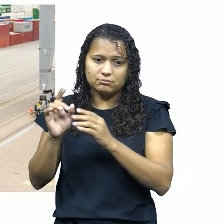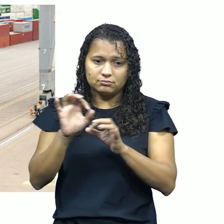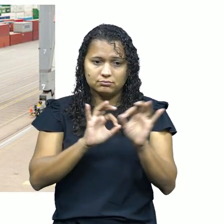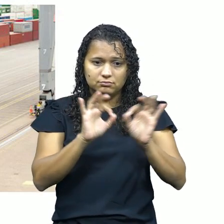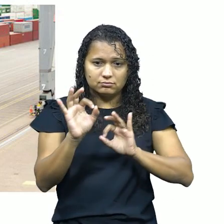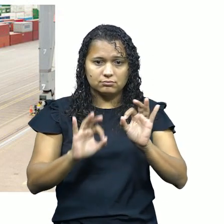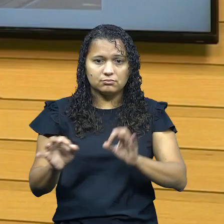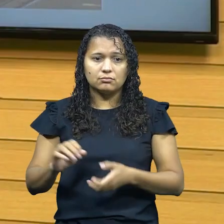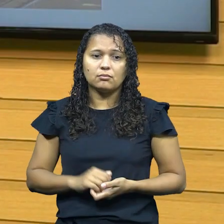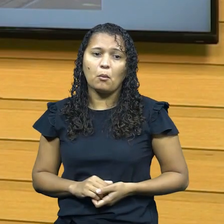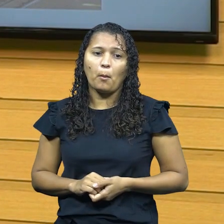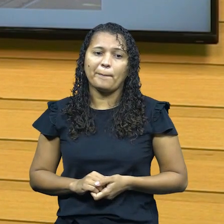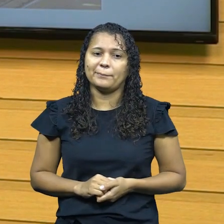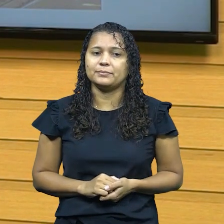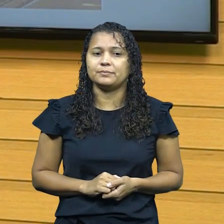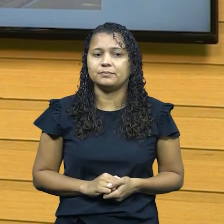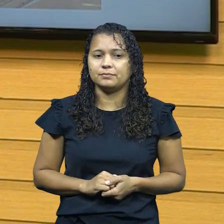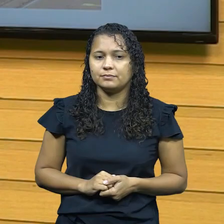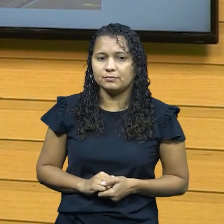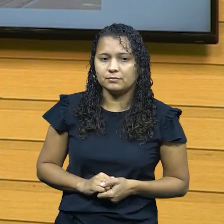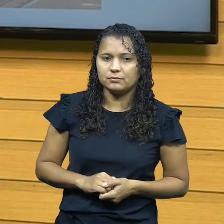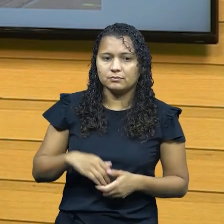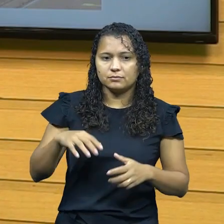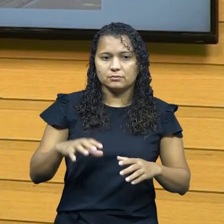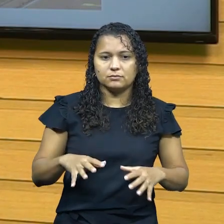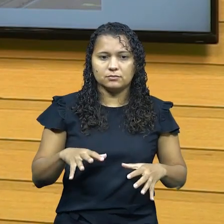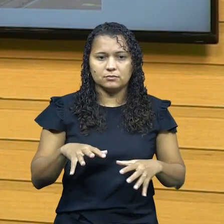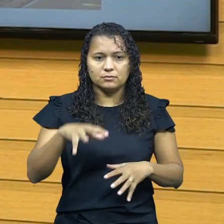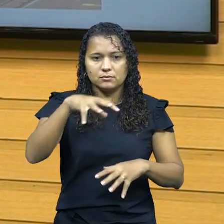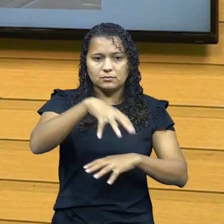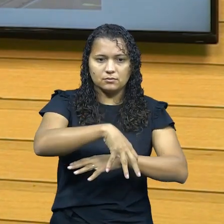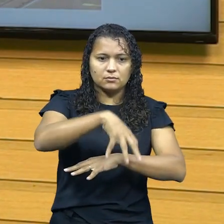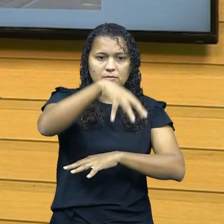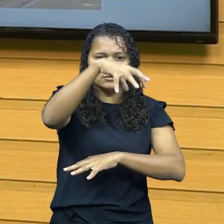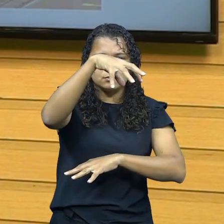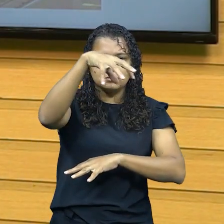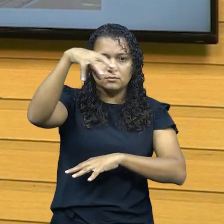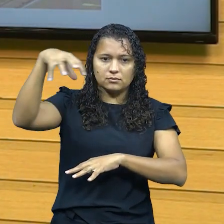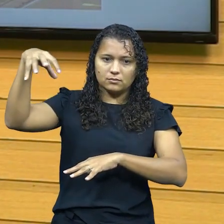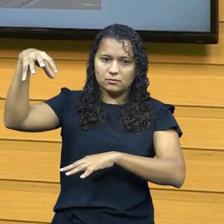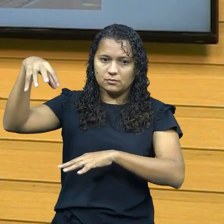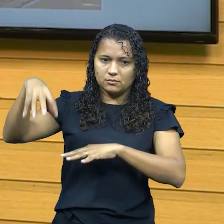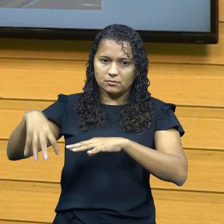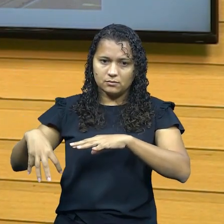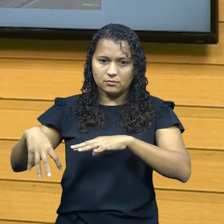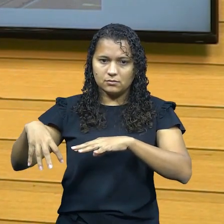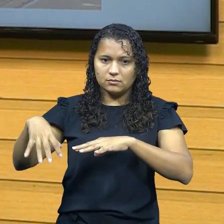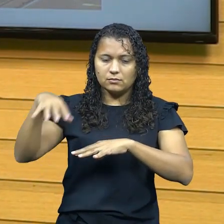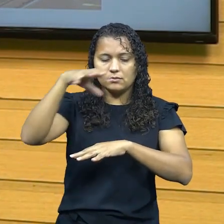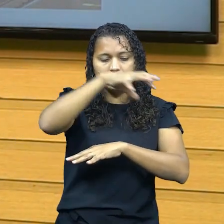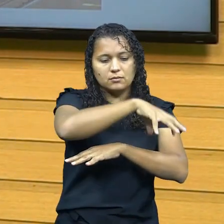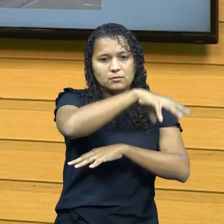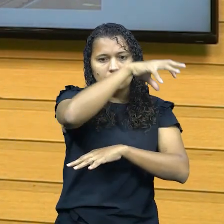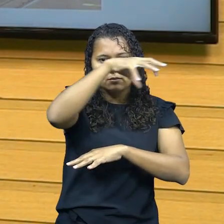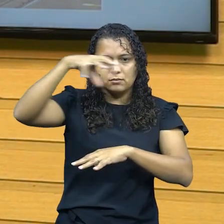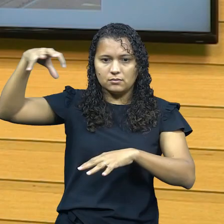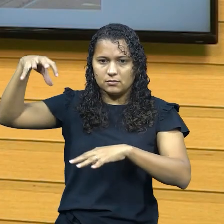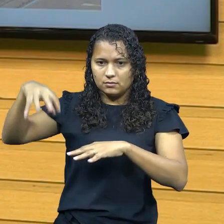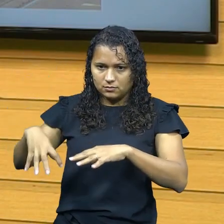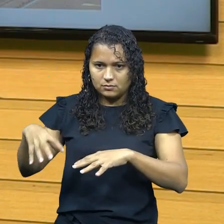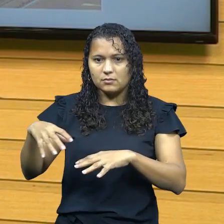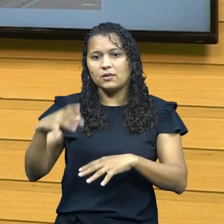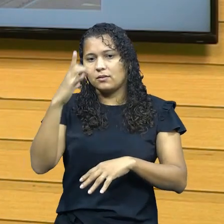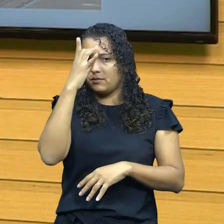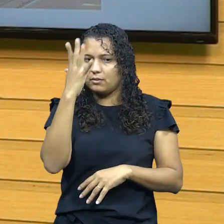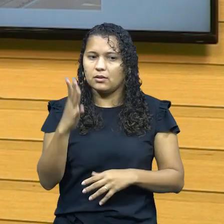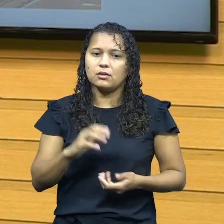desses containers. Então, eles pega o container de dentro do navio, coloca embaixo e aí